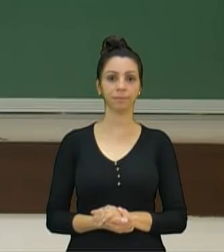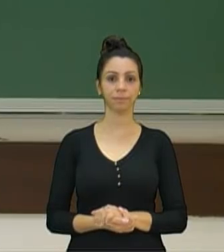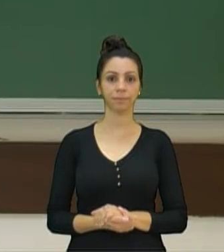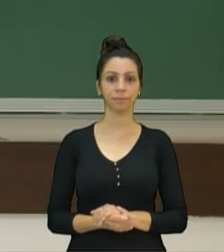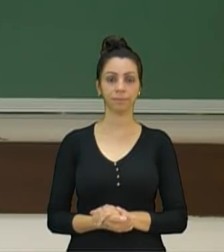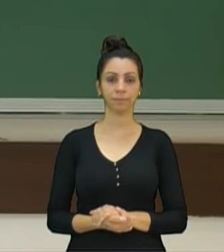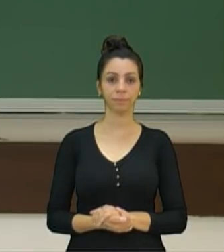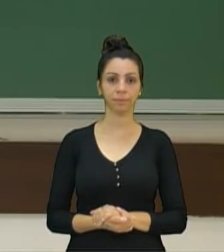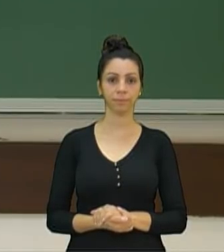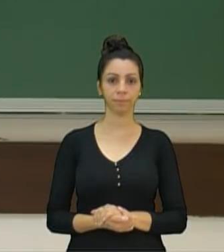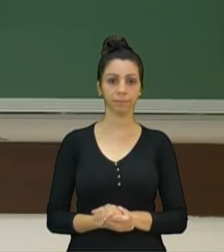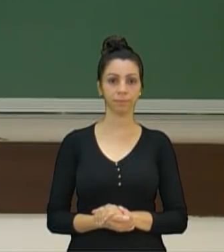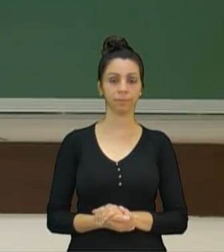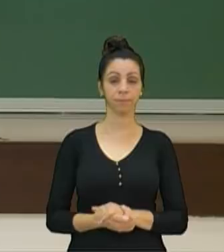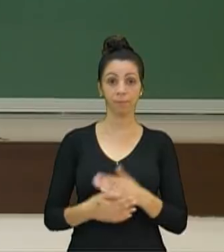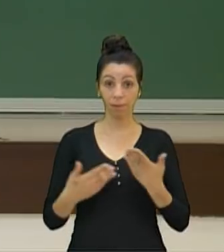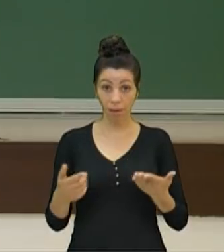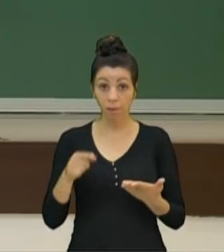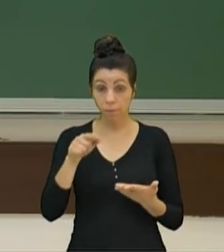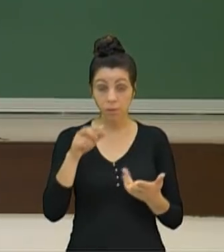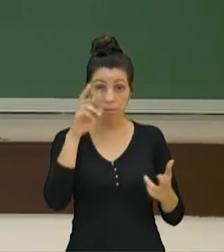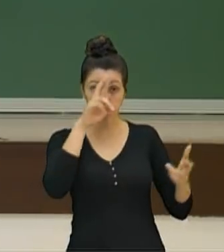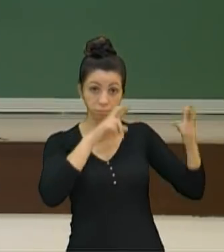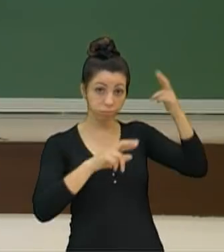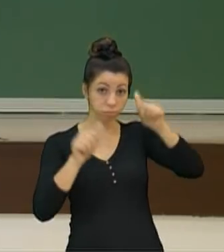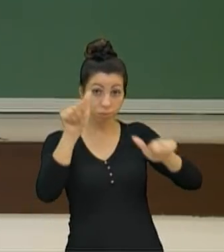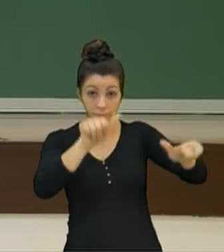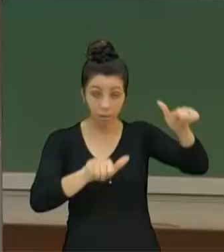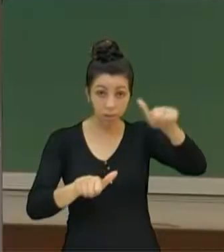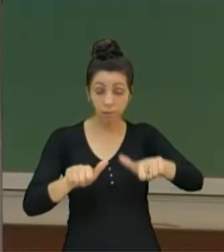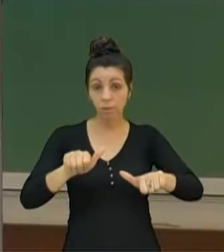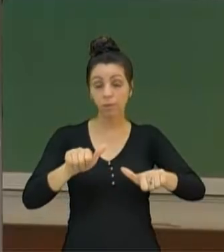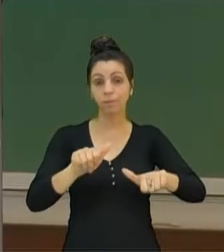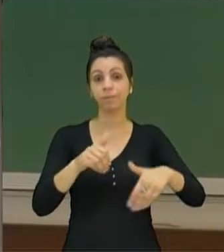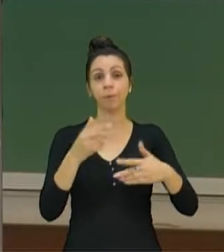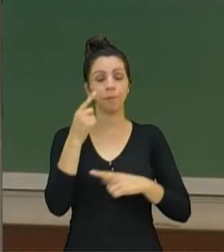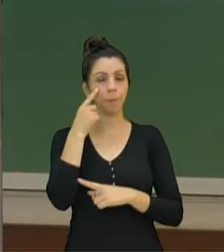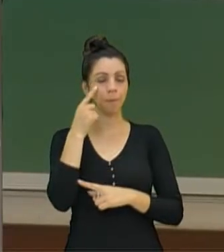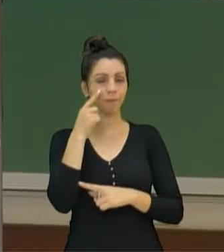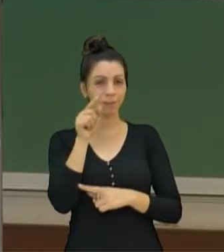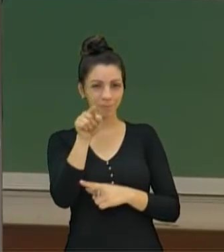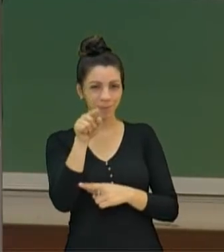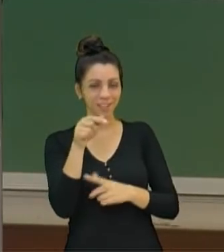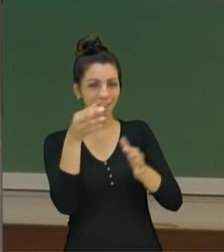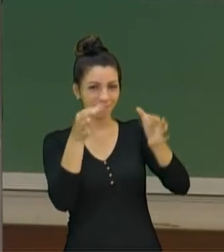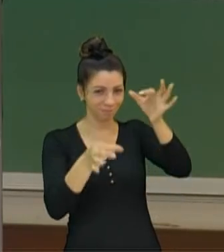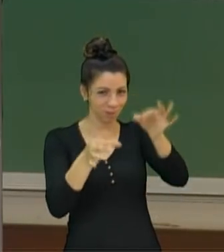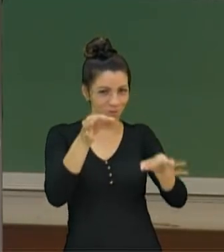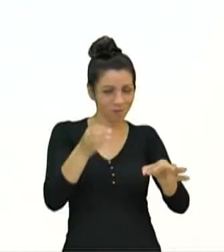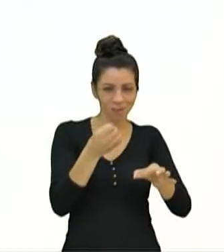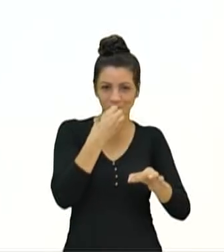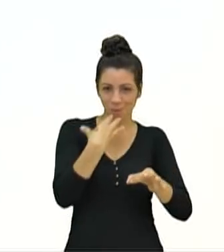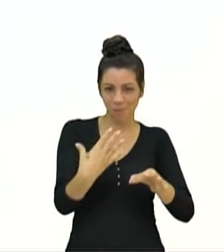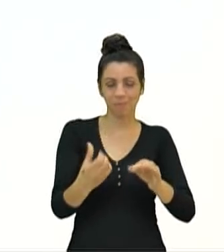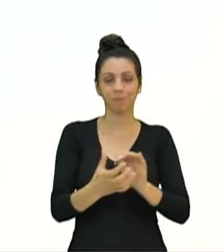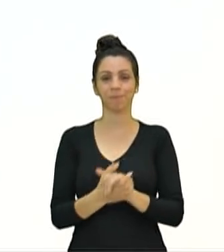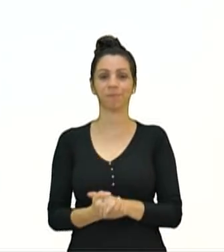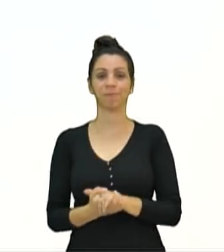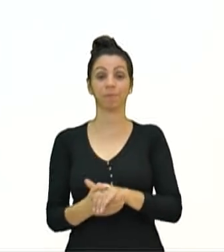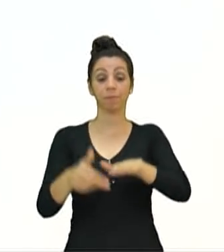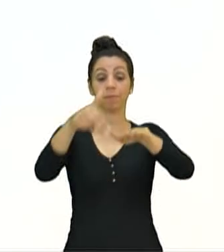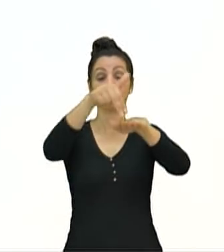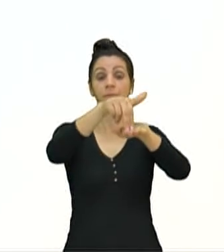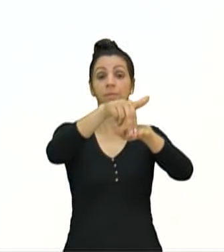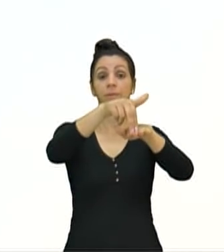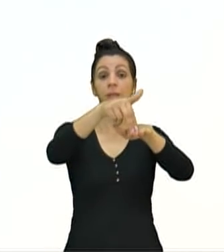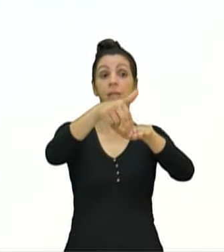E aí, você avaliou o salto? Então vamos dar uma olhada se você foi um bom juiz. O salto que ela executou é um